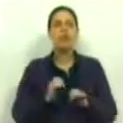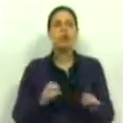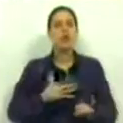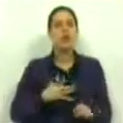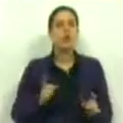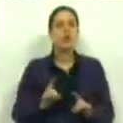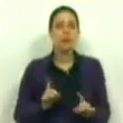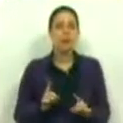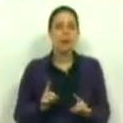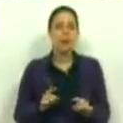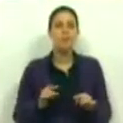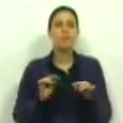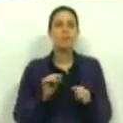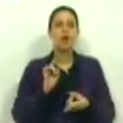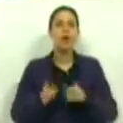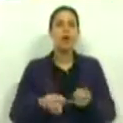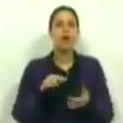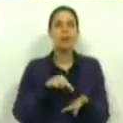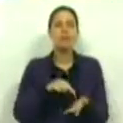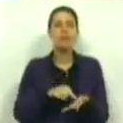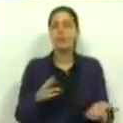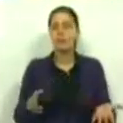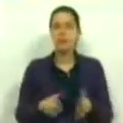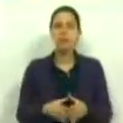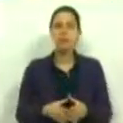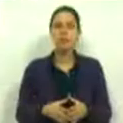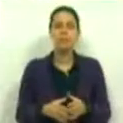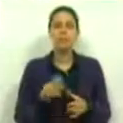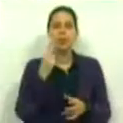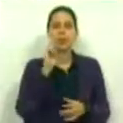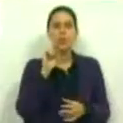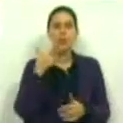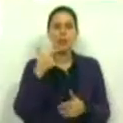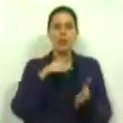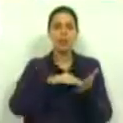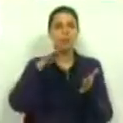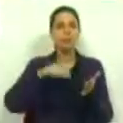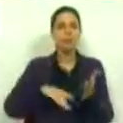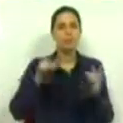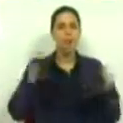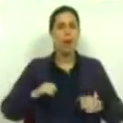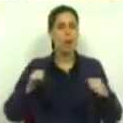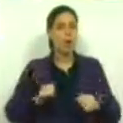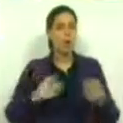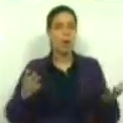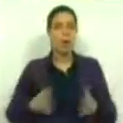teriam gostado daquela que foi a posição da UGT de subscrever este